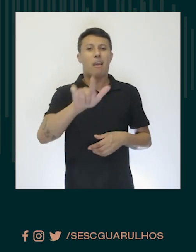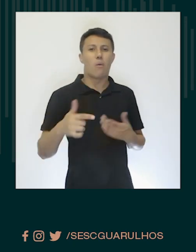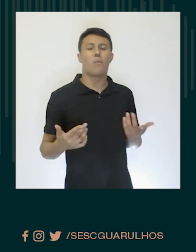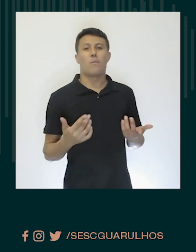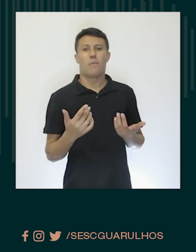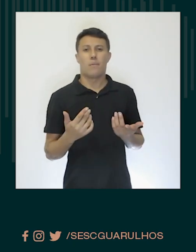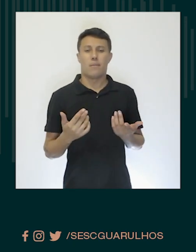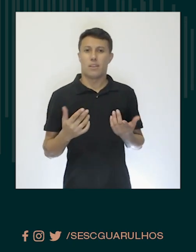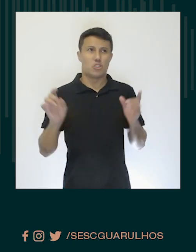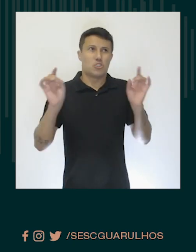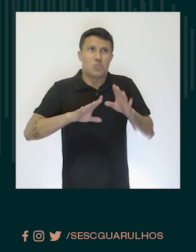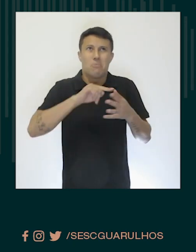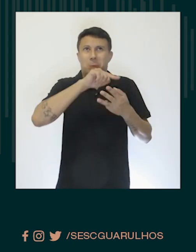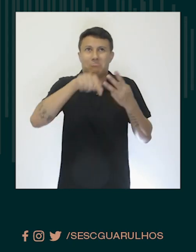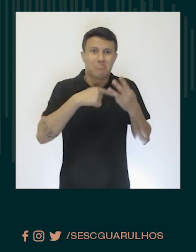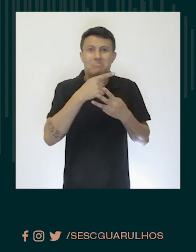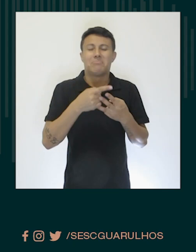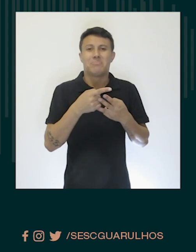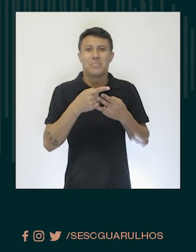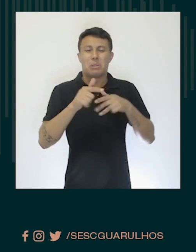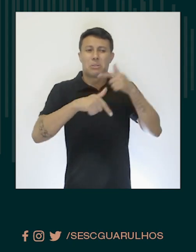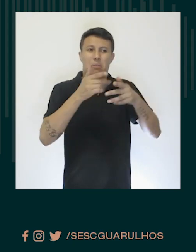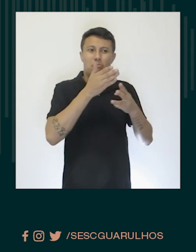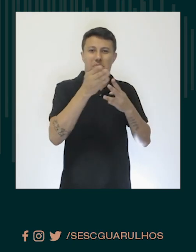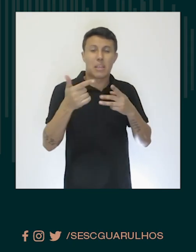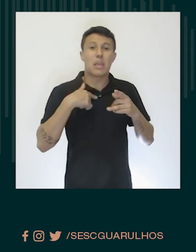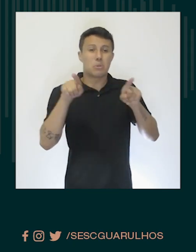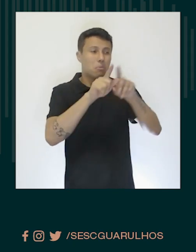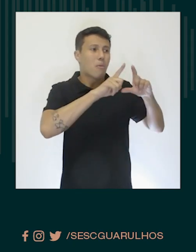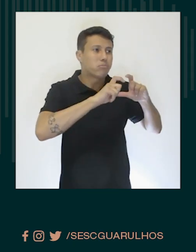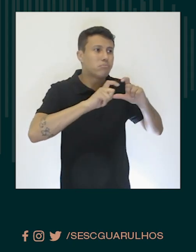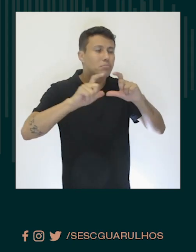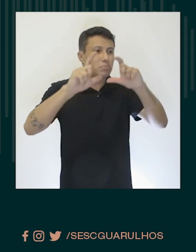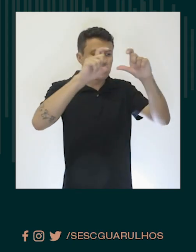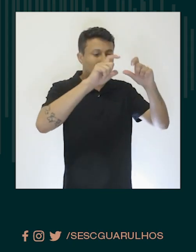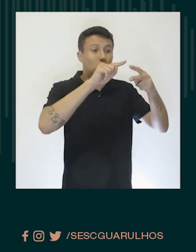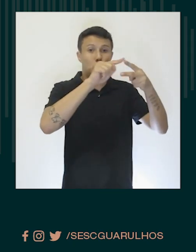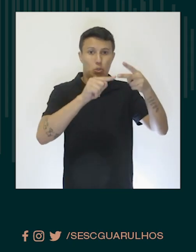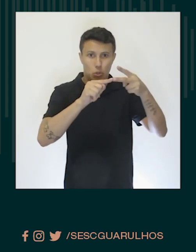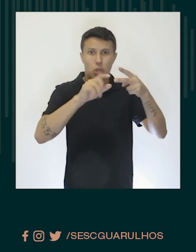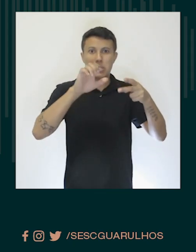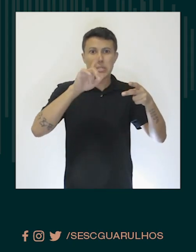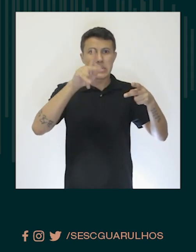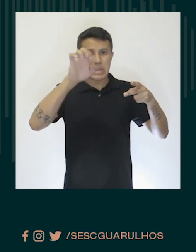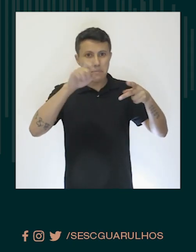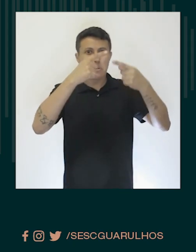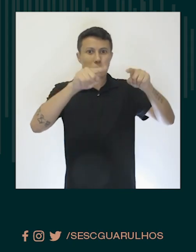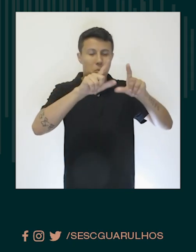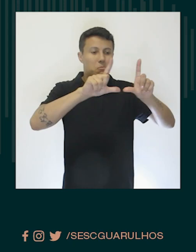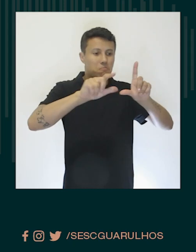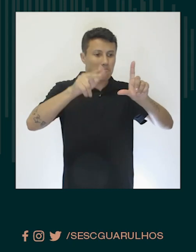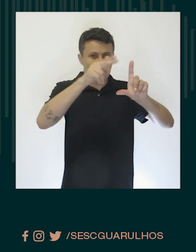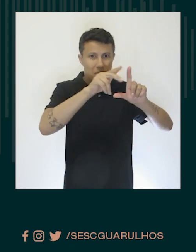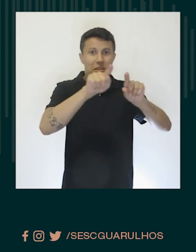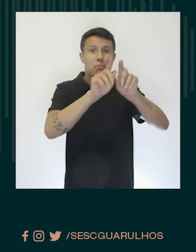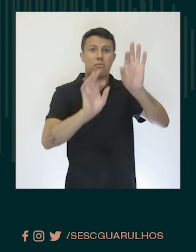Cristal. E é isso, acho que é esses três e o Devasto. Eu fotografei esses dois clipes e fiz